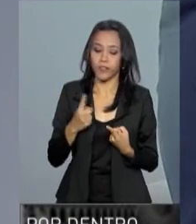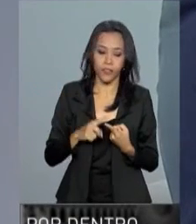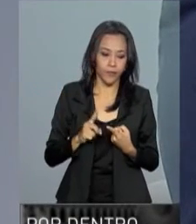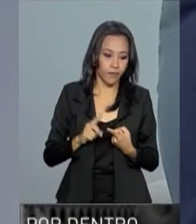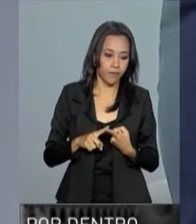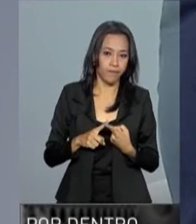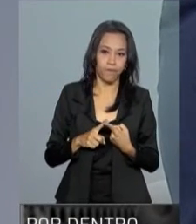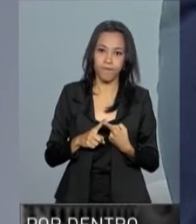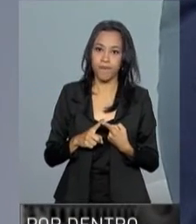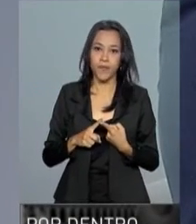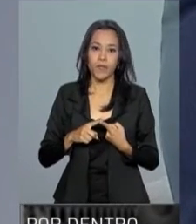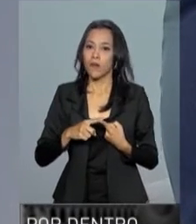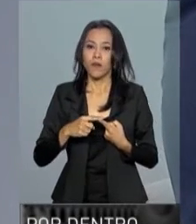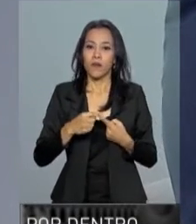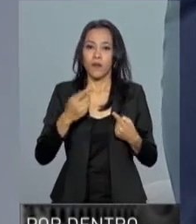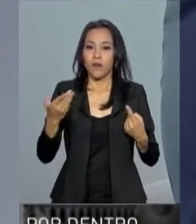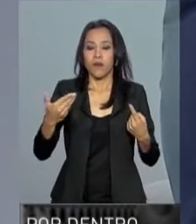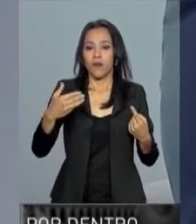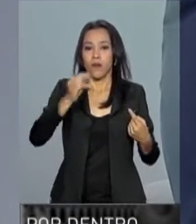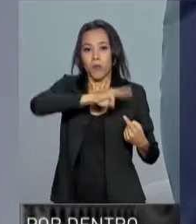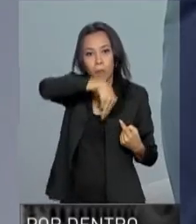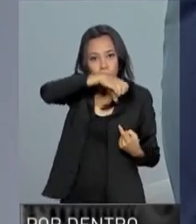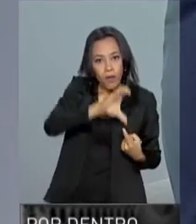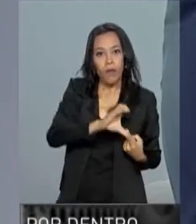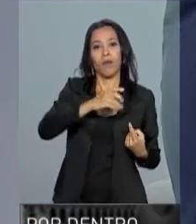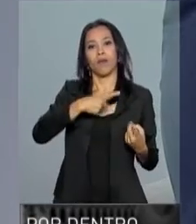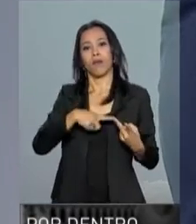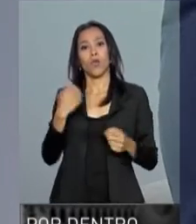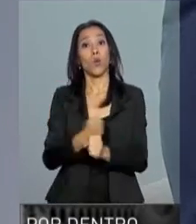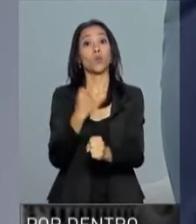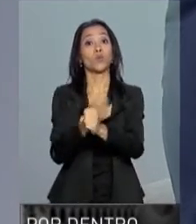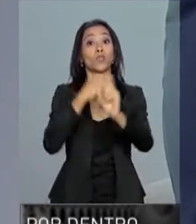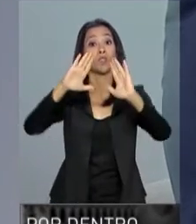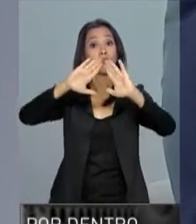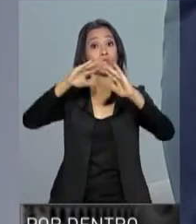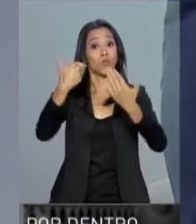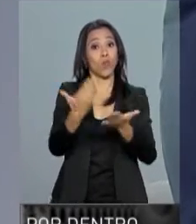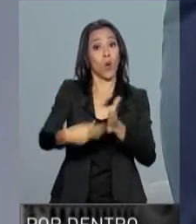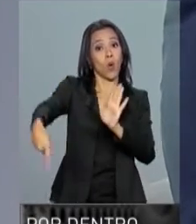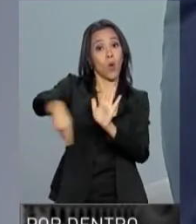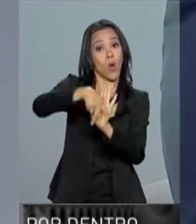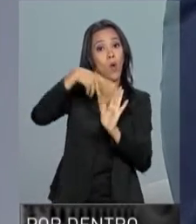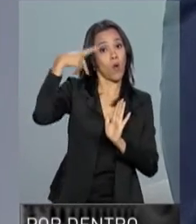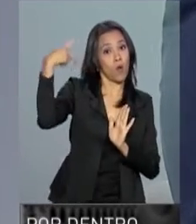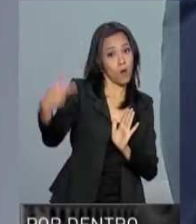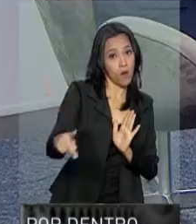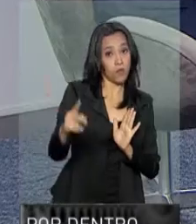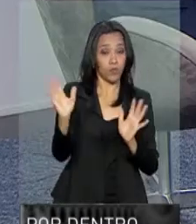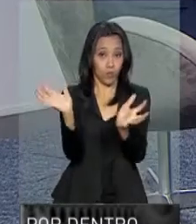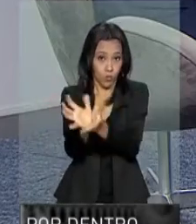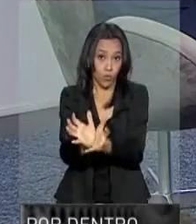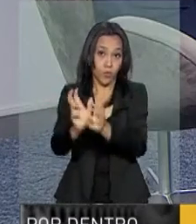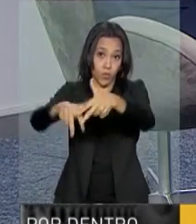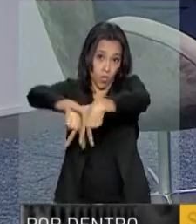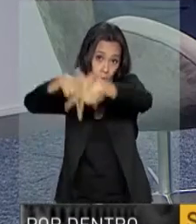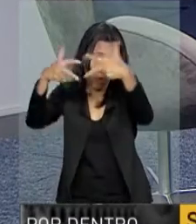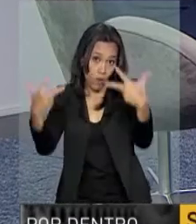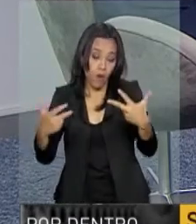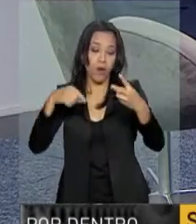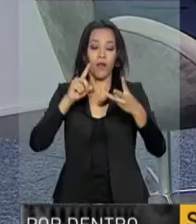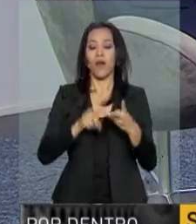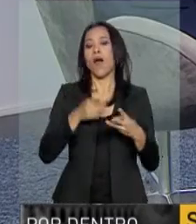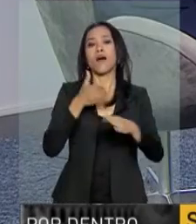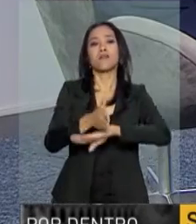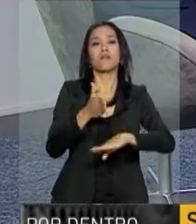junto ao Ministério da Educação pode criação construção de escolas para Comunidades Quilombolas também o